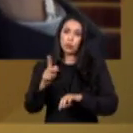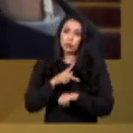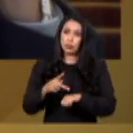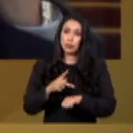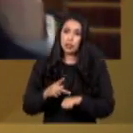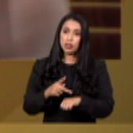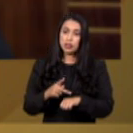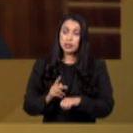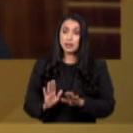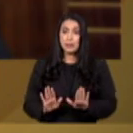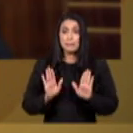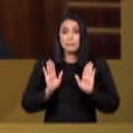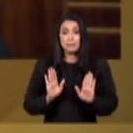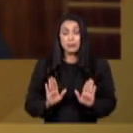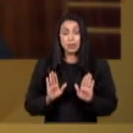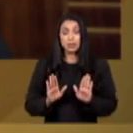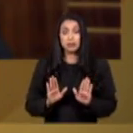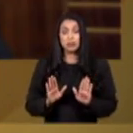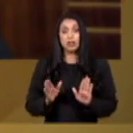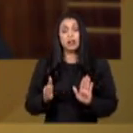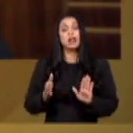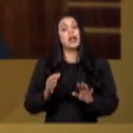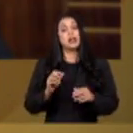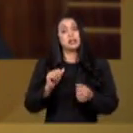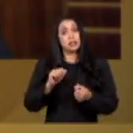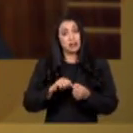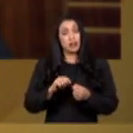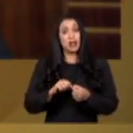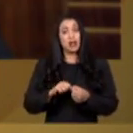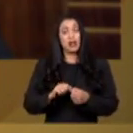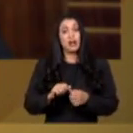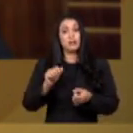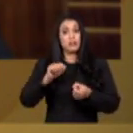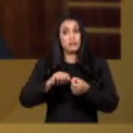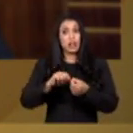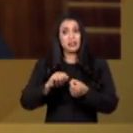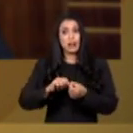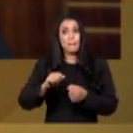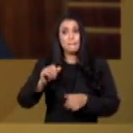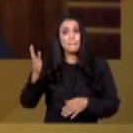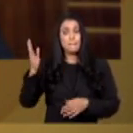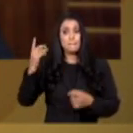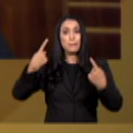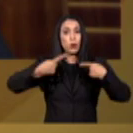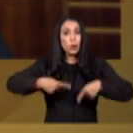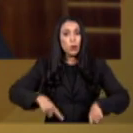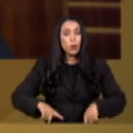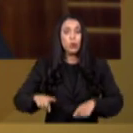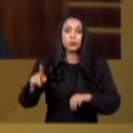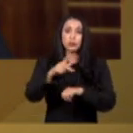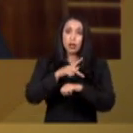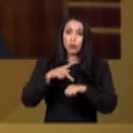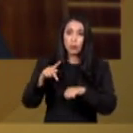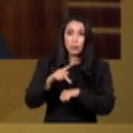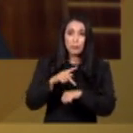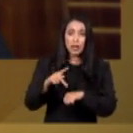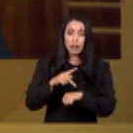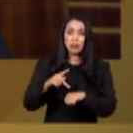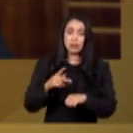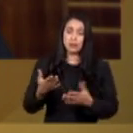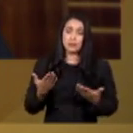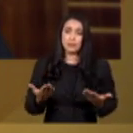cujo procedimento ao segmento otorrino se vo a a conveniência e aos interesses